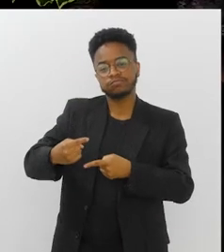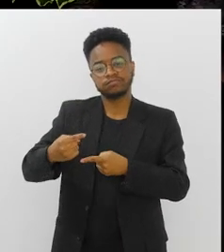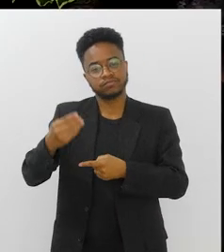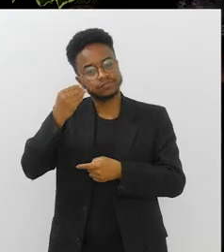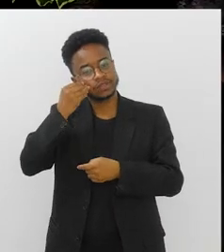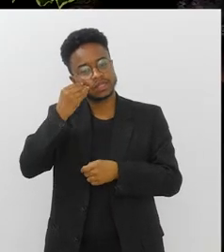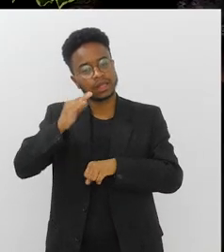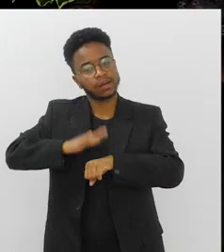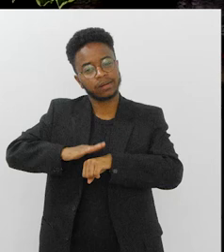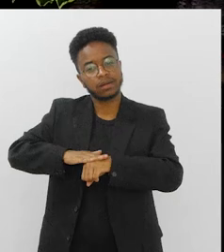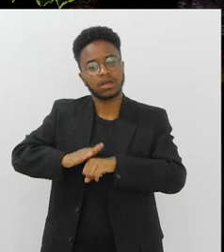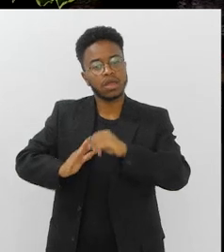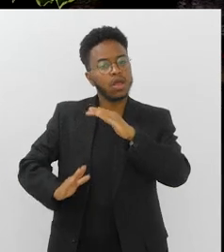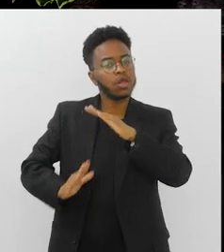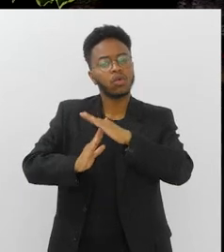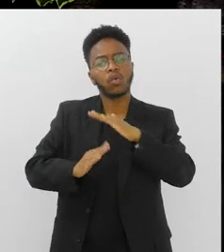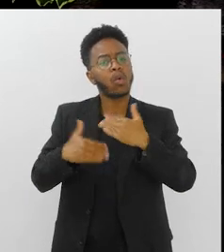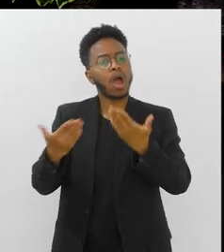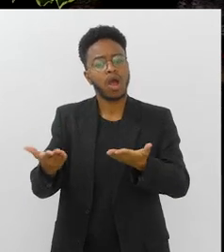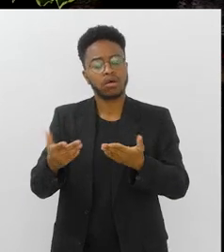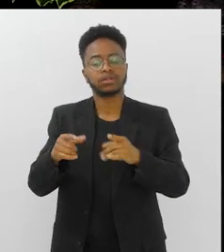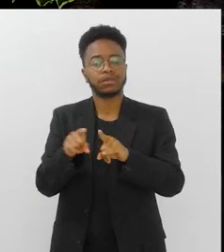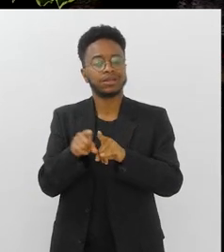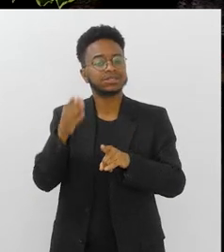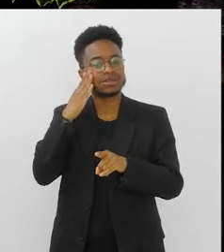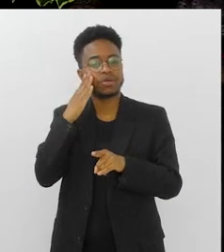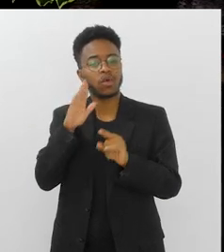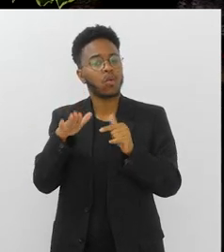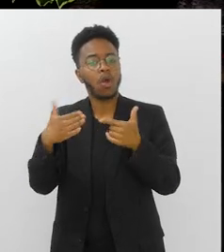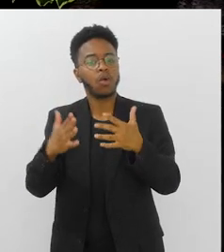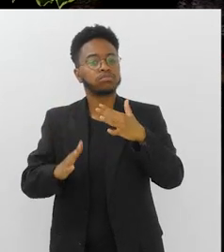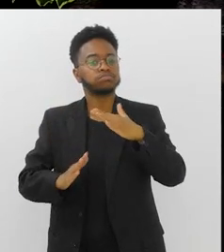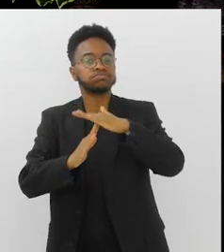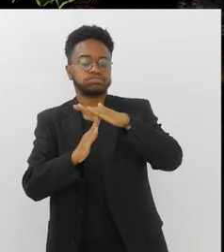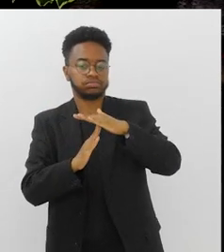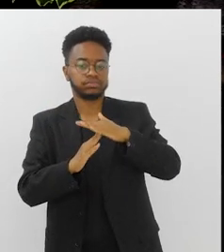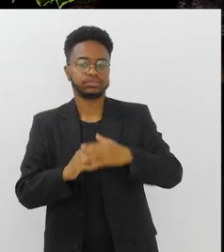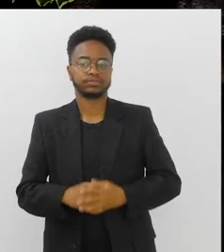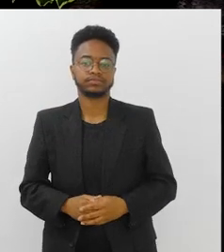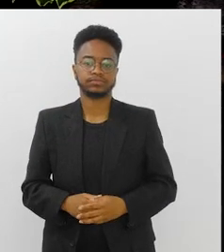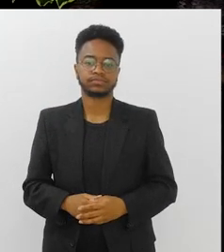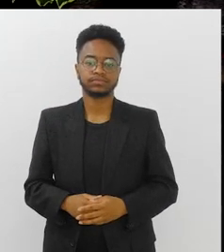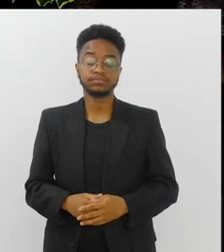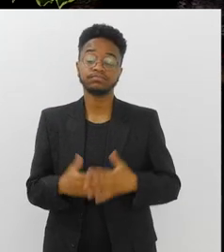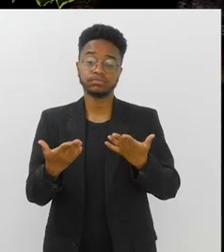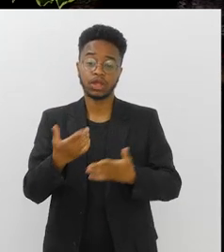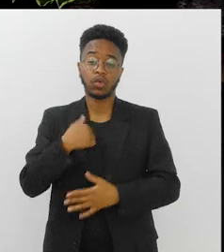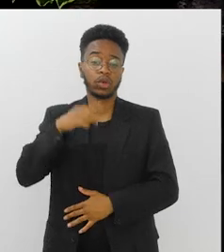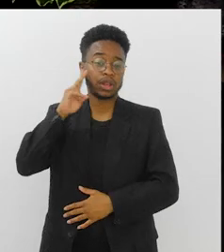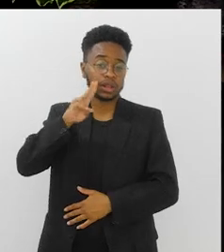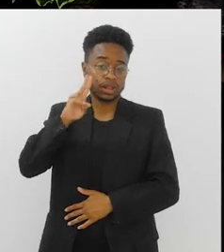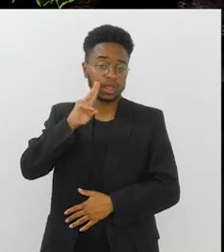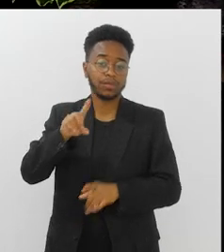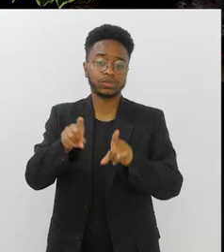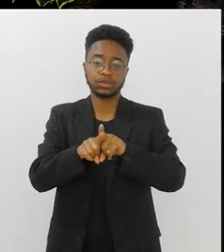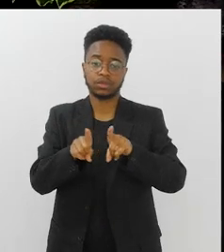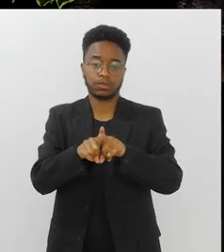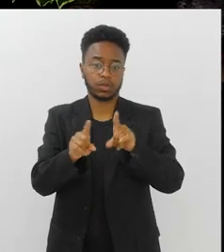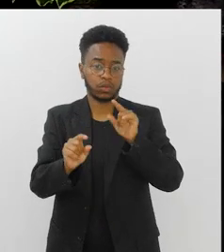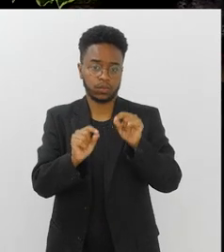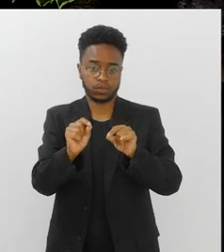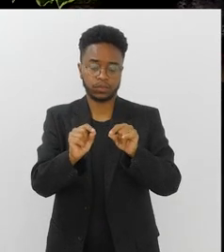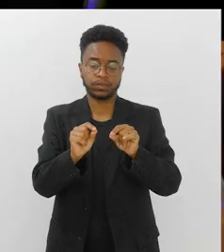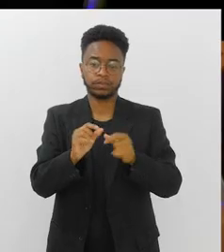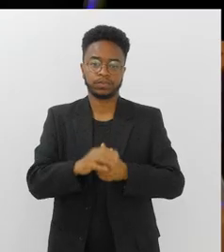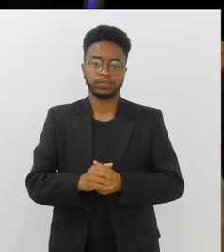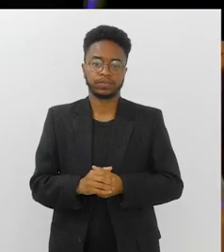seus limites Onde onde você pode chegar né É isso aí e aí é uma coisa que eu que eu lembro muito assim foi